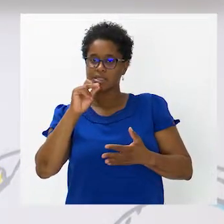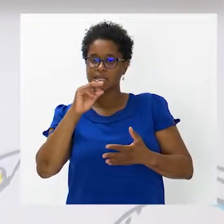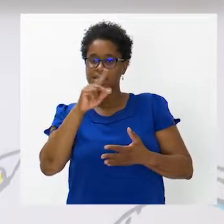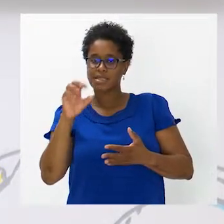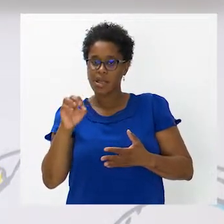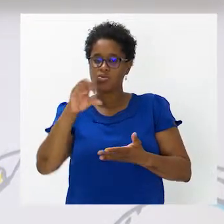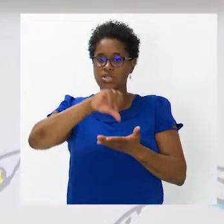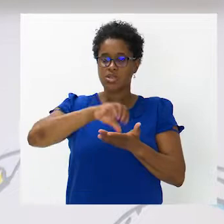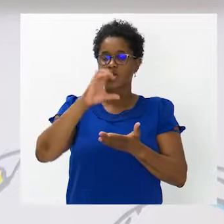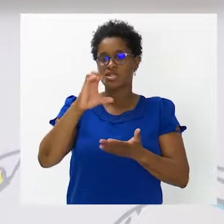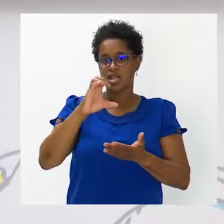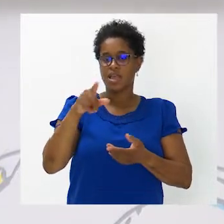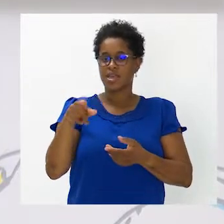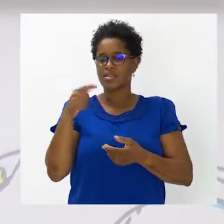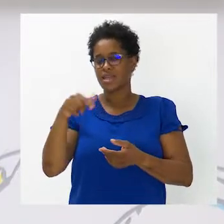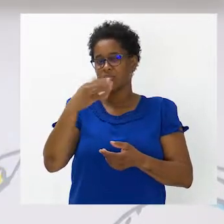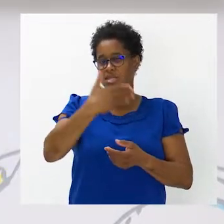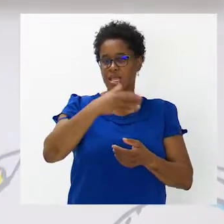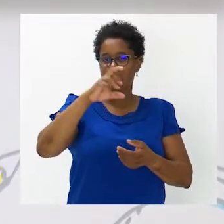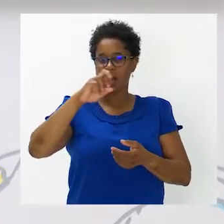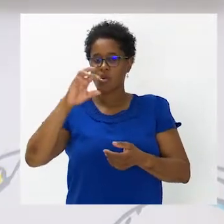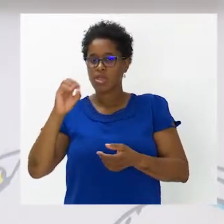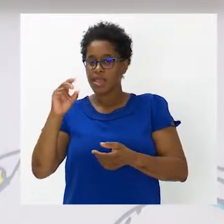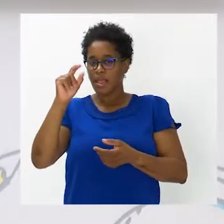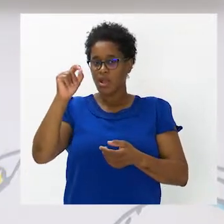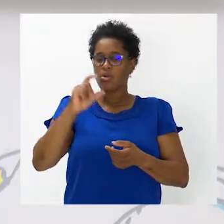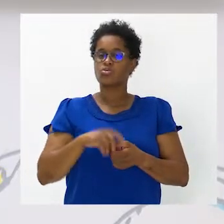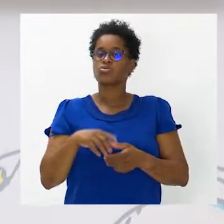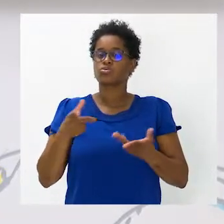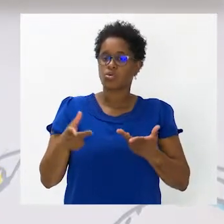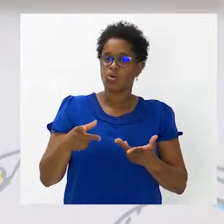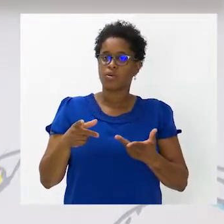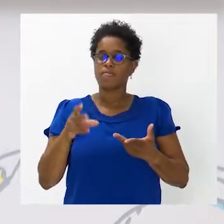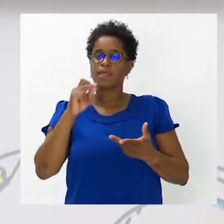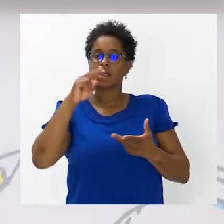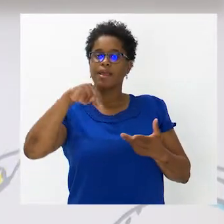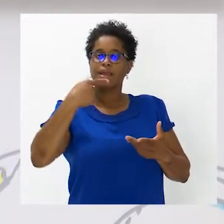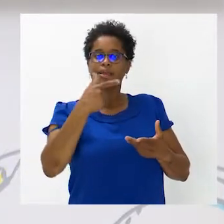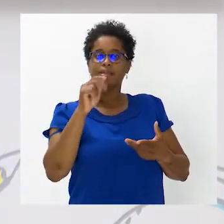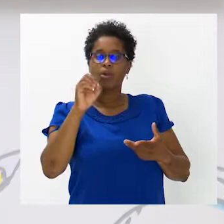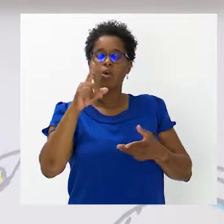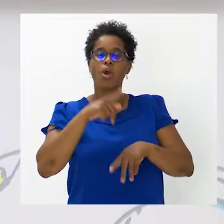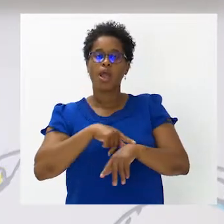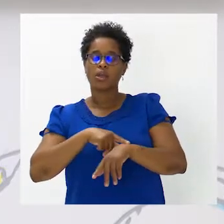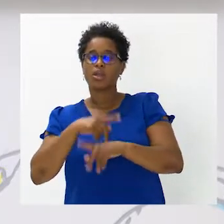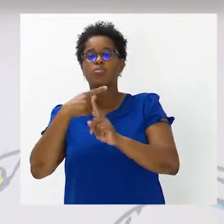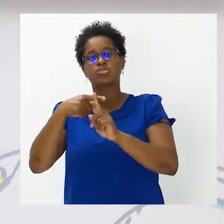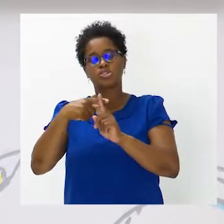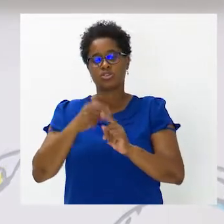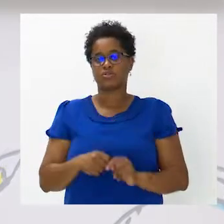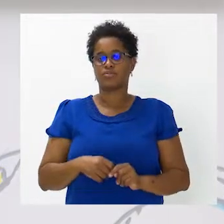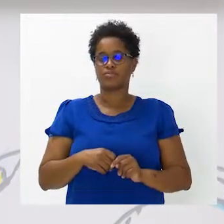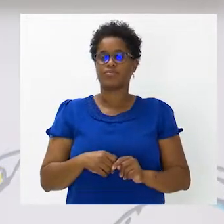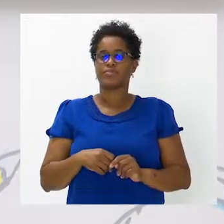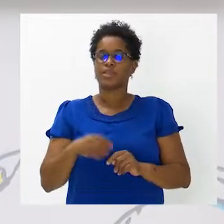em C e aqui nós temos 180 graus, ou seja, no sentido anti-horário, que é o sentido positivo.